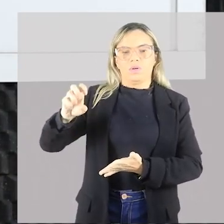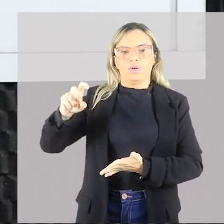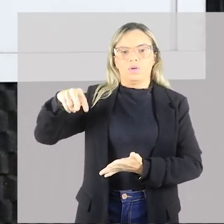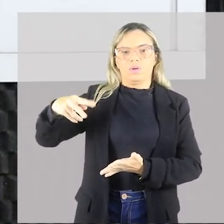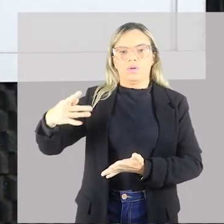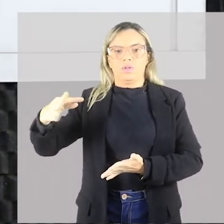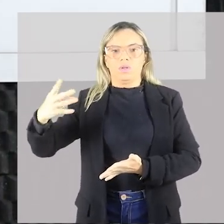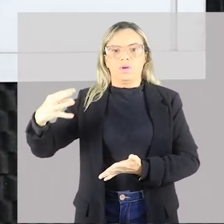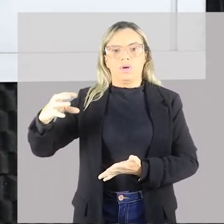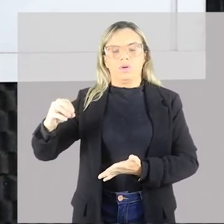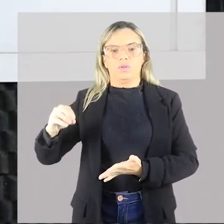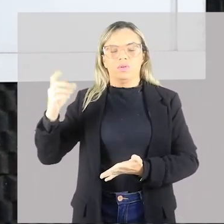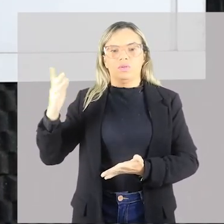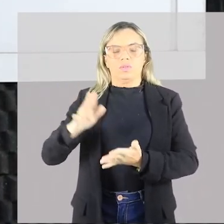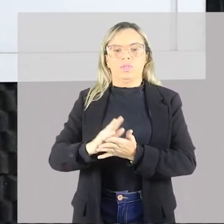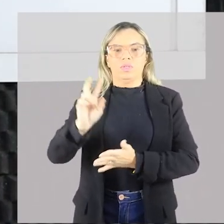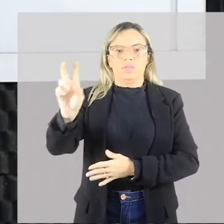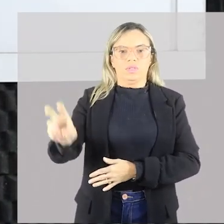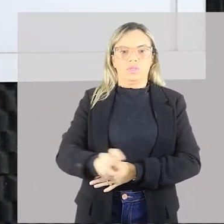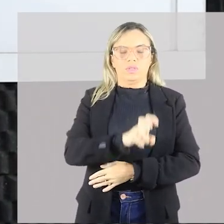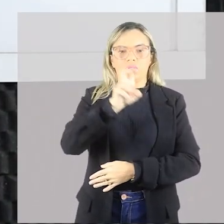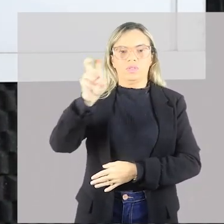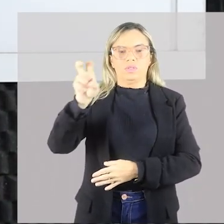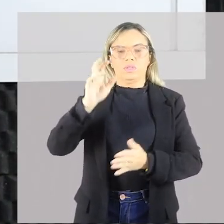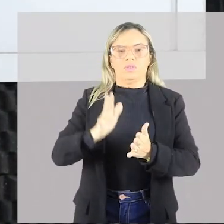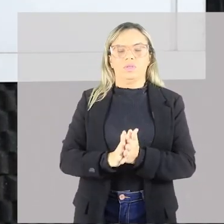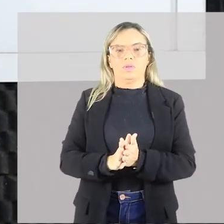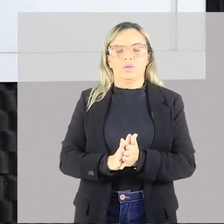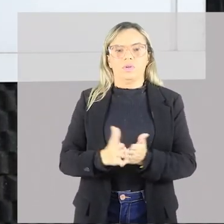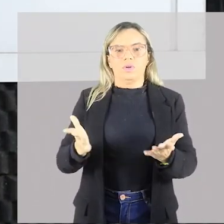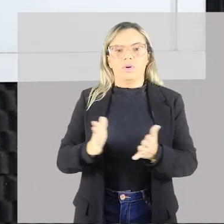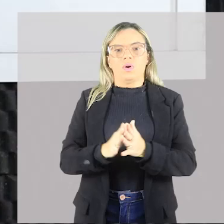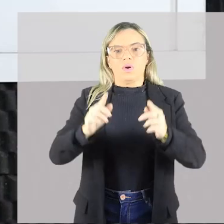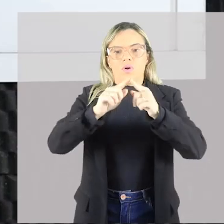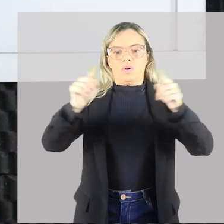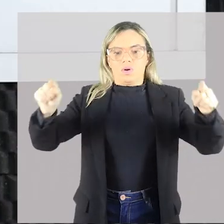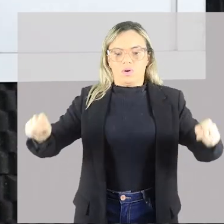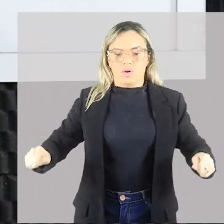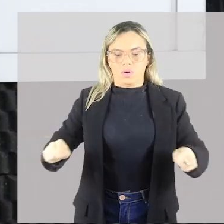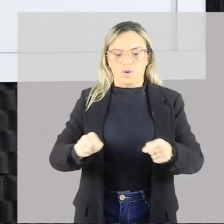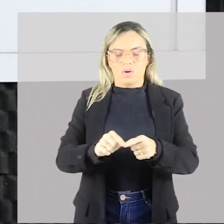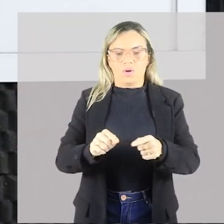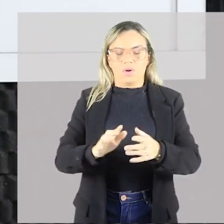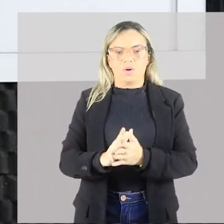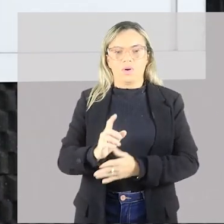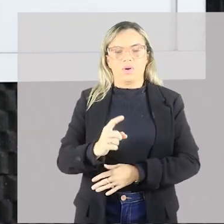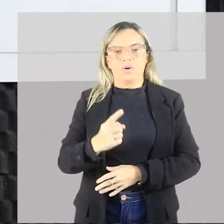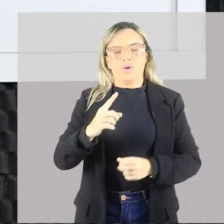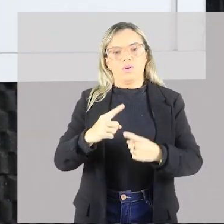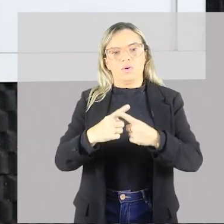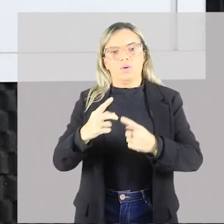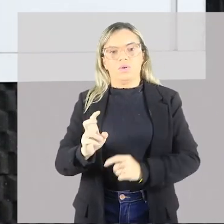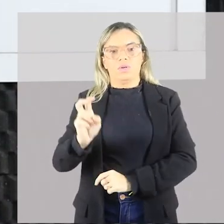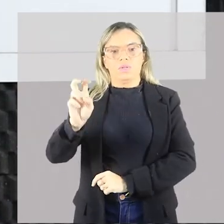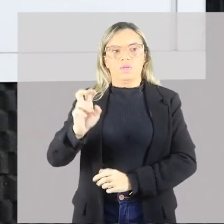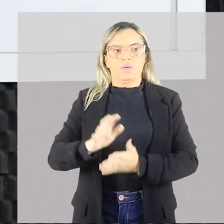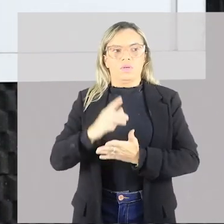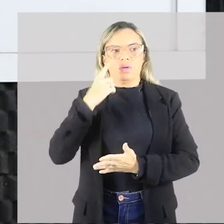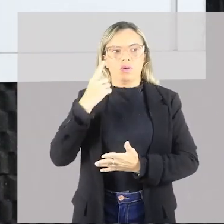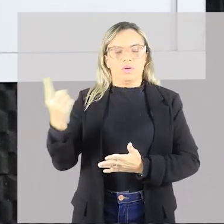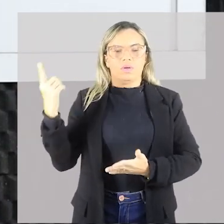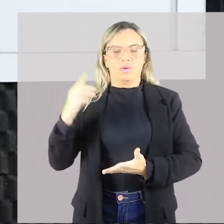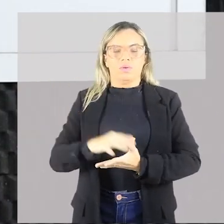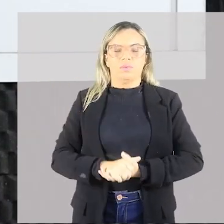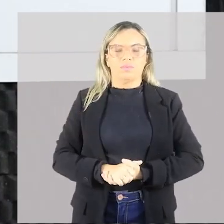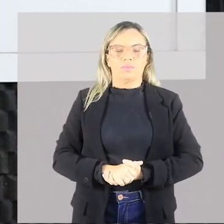você tem 5 retângulos. Calcula 1 e multiplica por 5, no caso. Mas